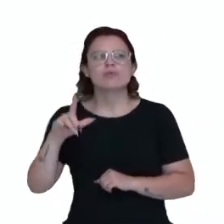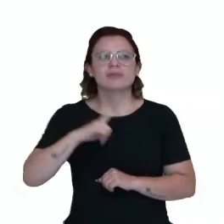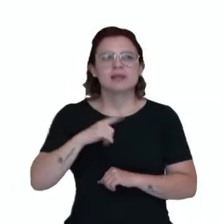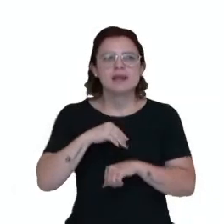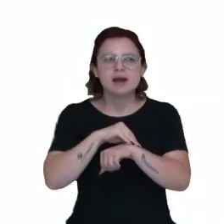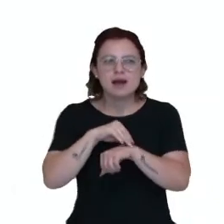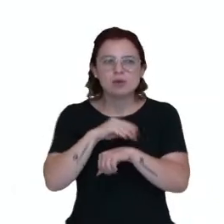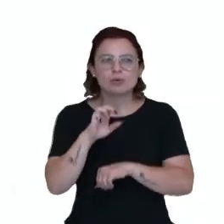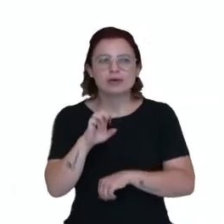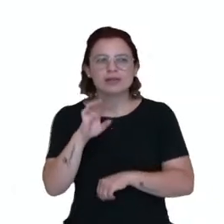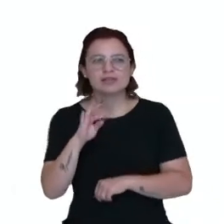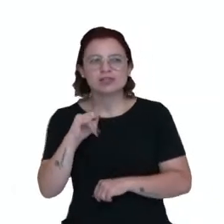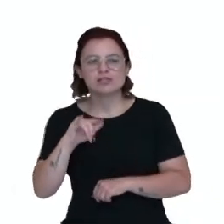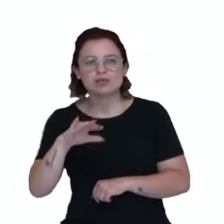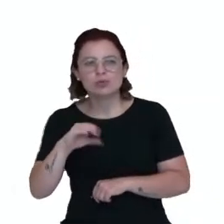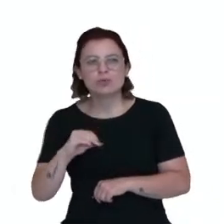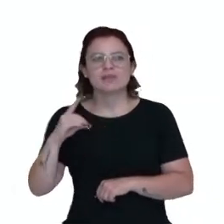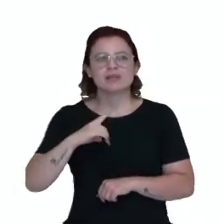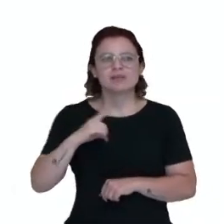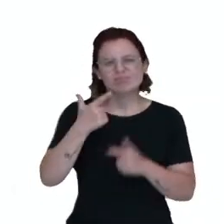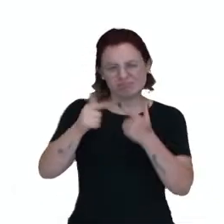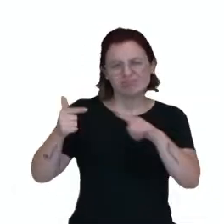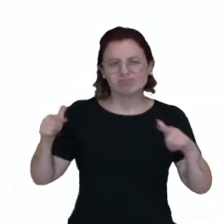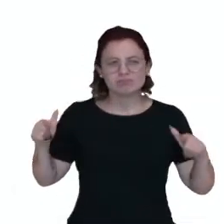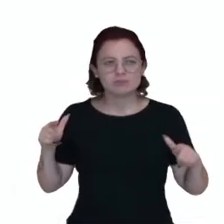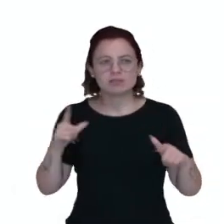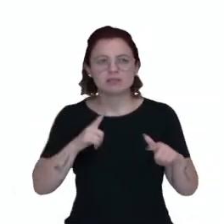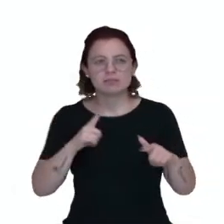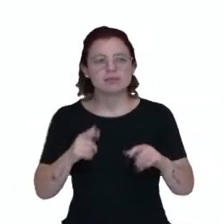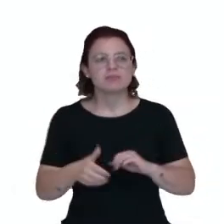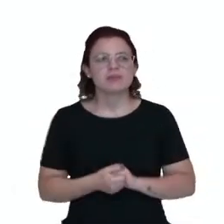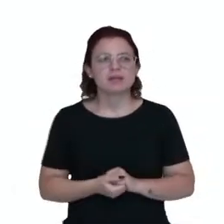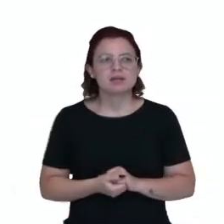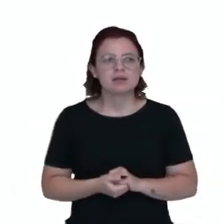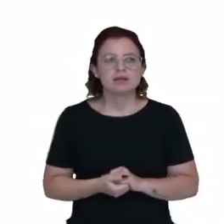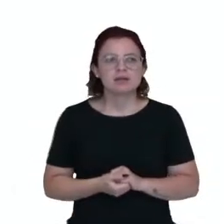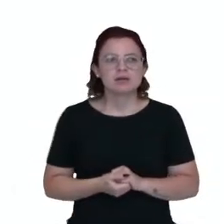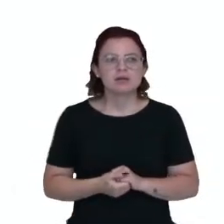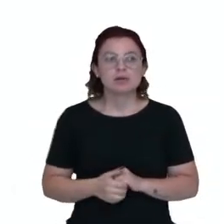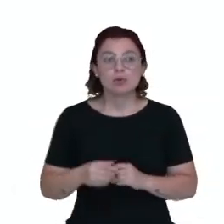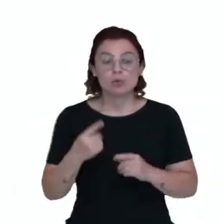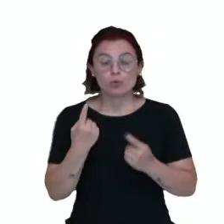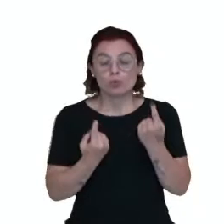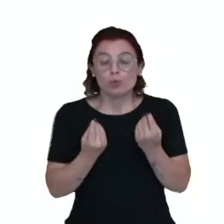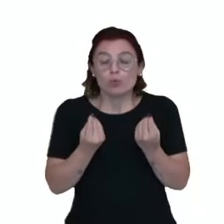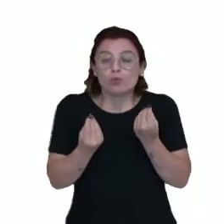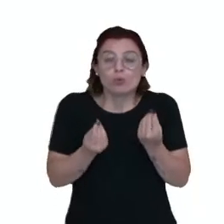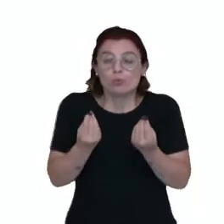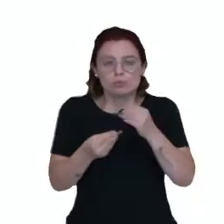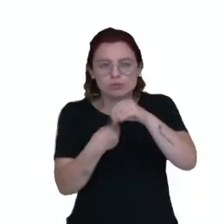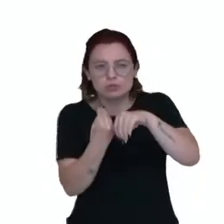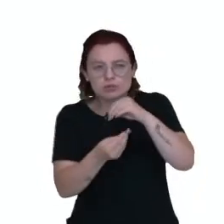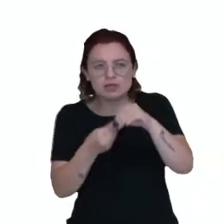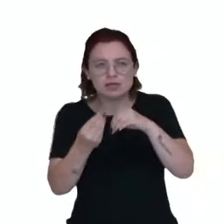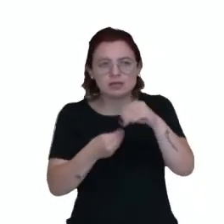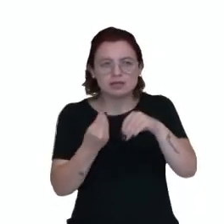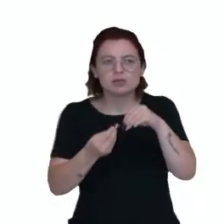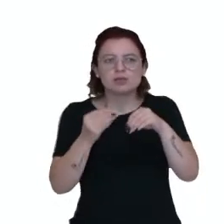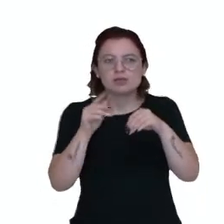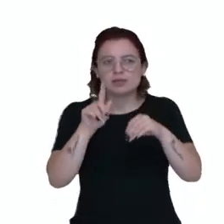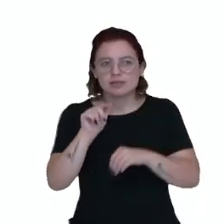polietileno, poliestireno, outros plásticos, dentre outros. Quando misturado ao gás nitrogênio, acelera